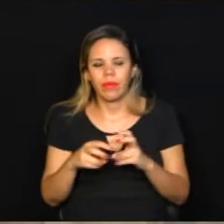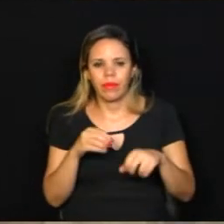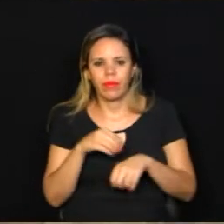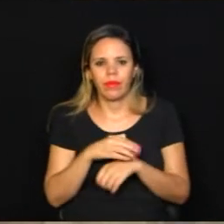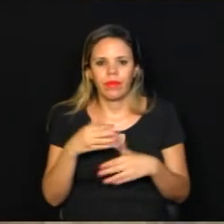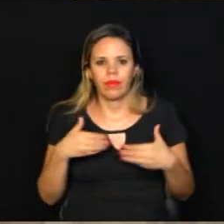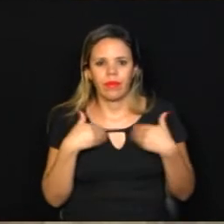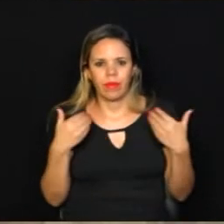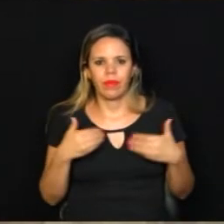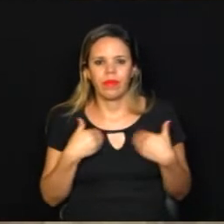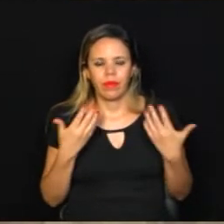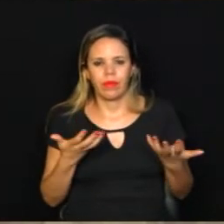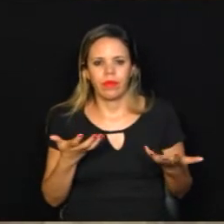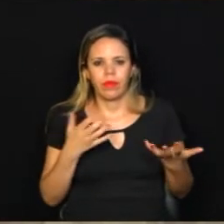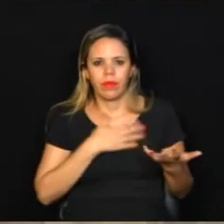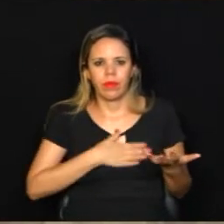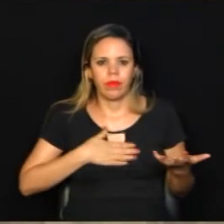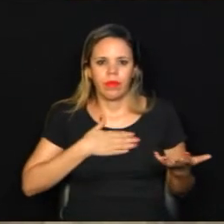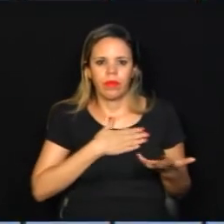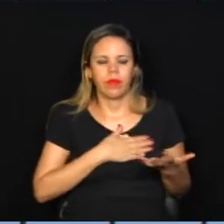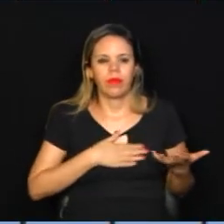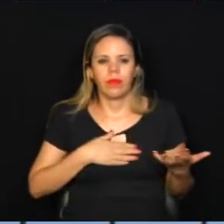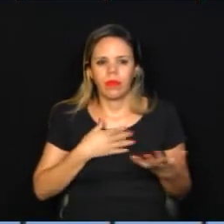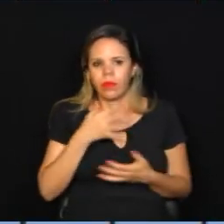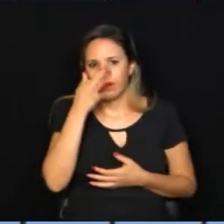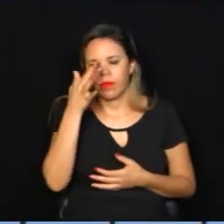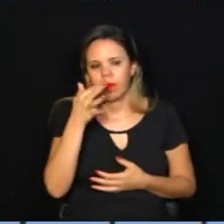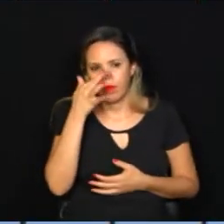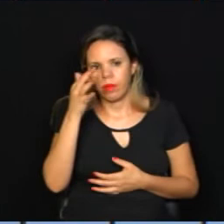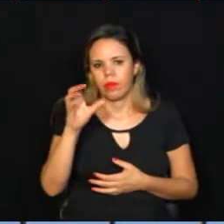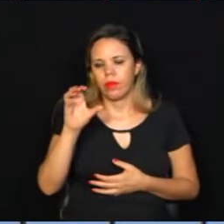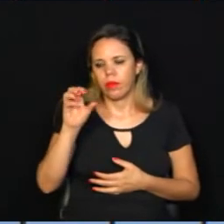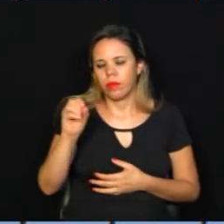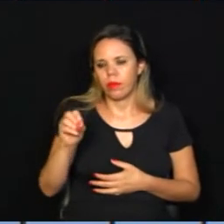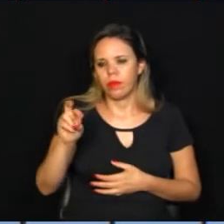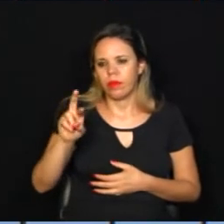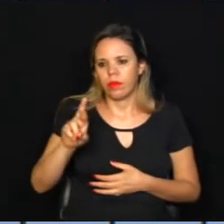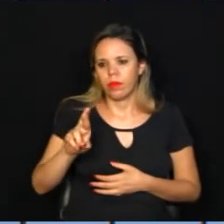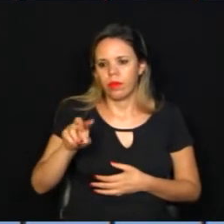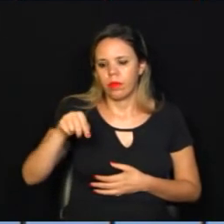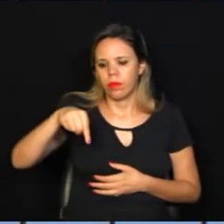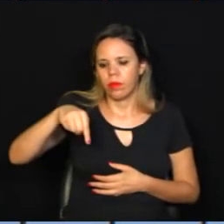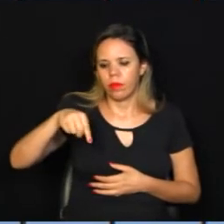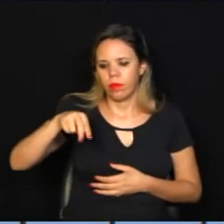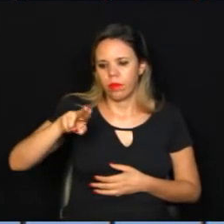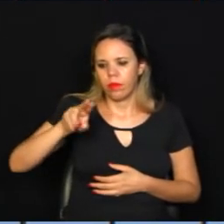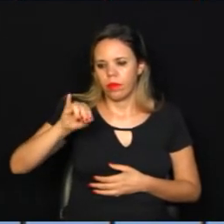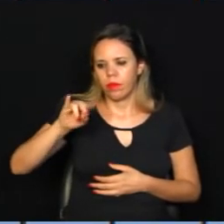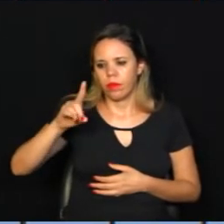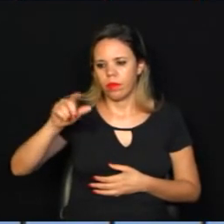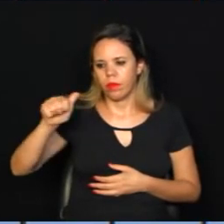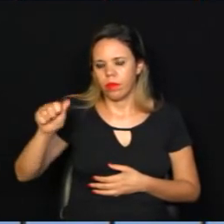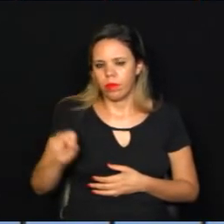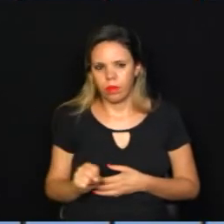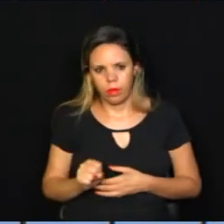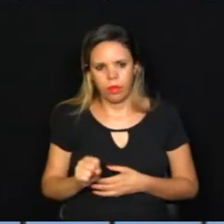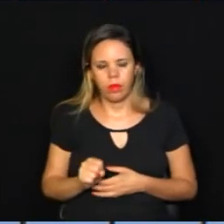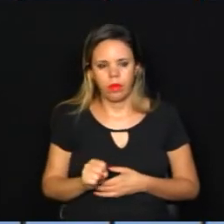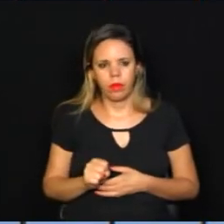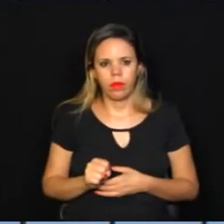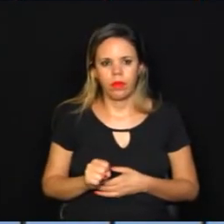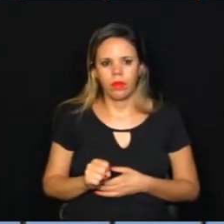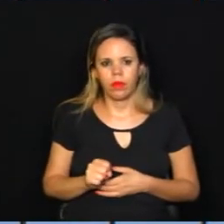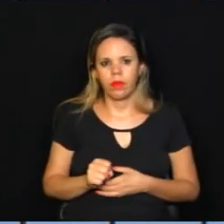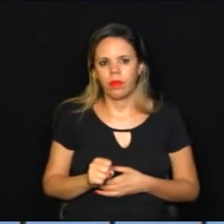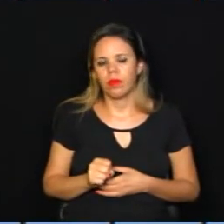de lazer e para quem gosta de orquídeas e suculentas, né? A gente tem aí esse momento que vai ter ali, olha,